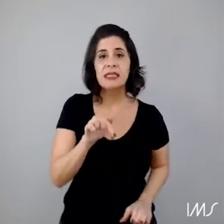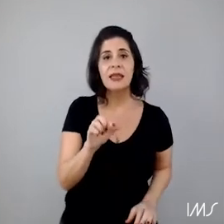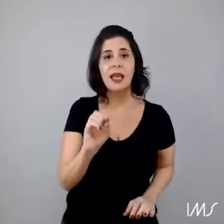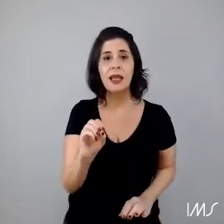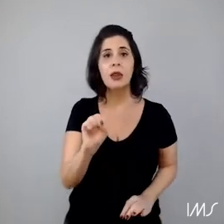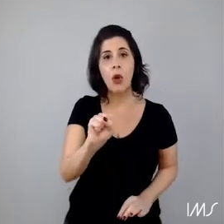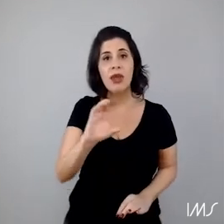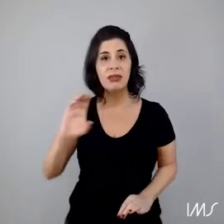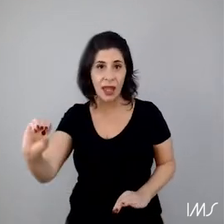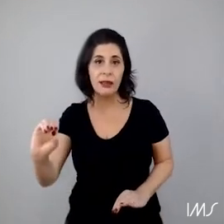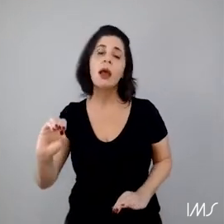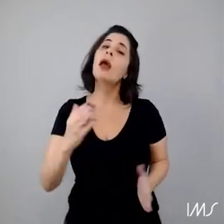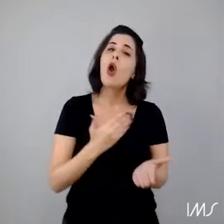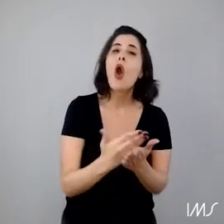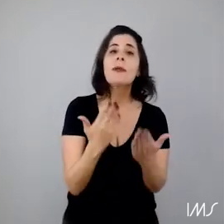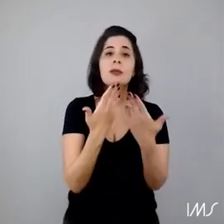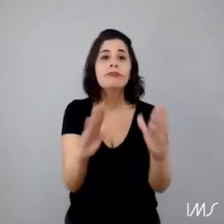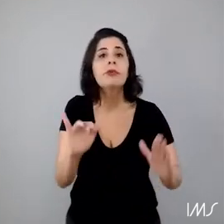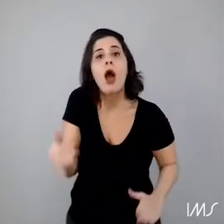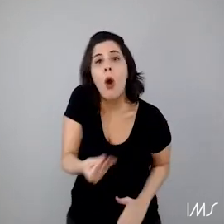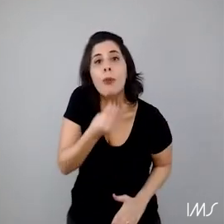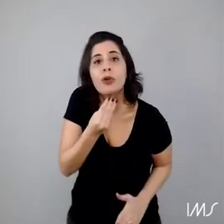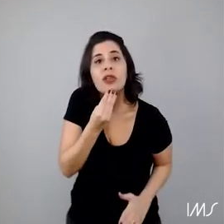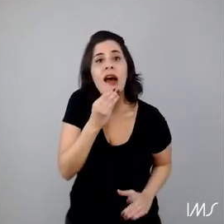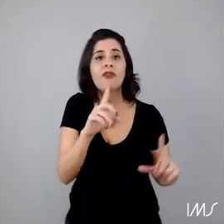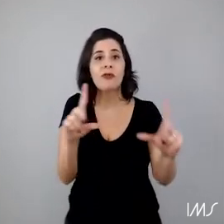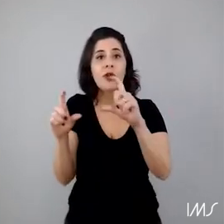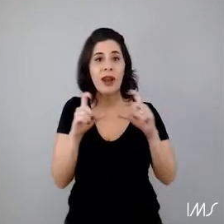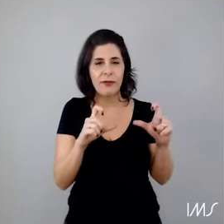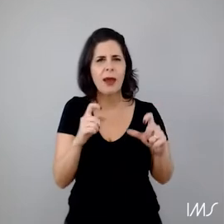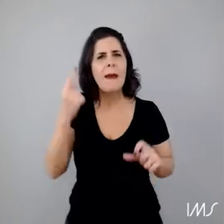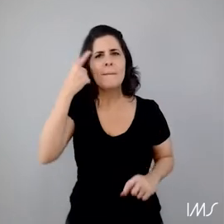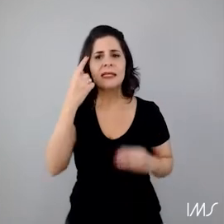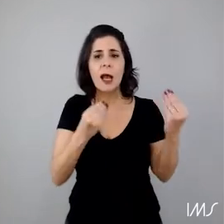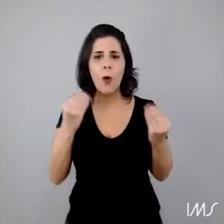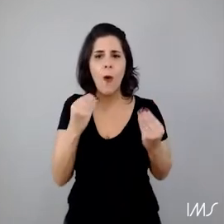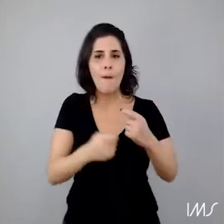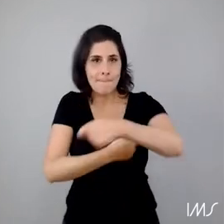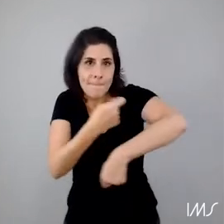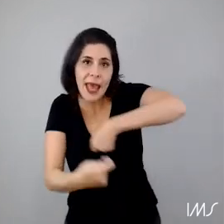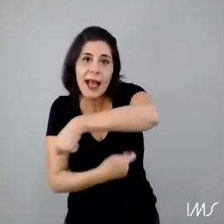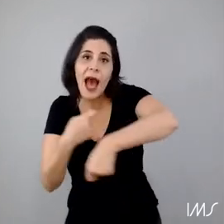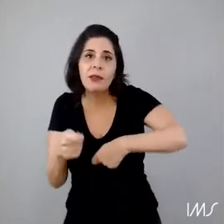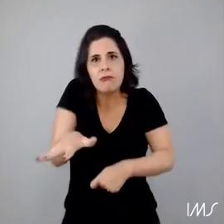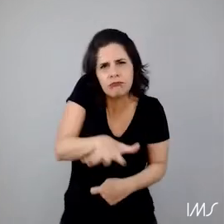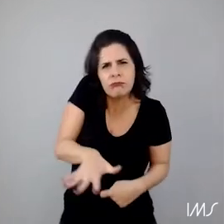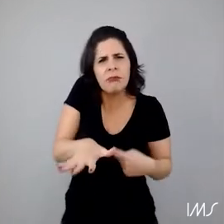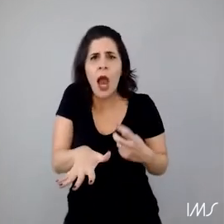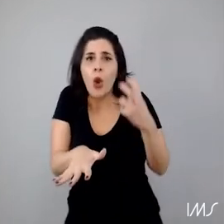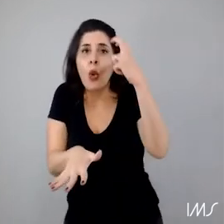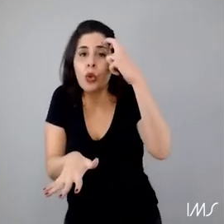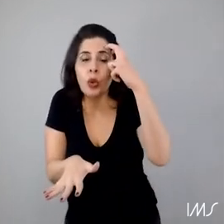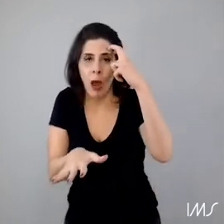Brasil a abertura de um campo de oportunidades para a fotografia, uma ideia de mercado adensada em